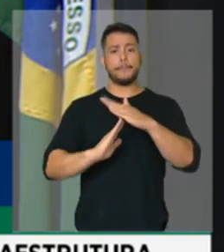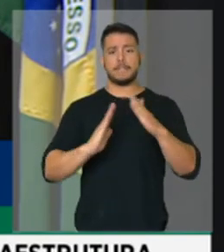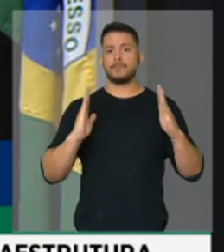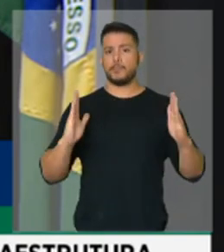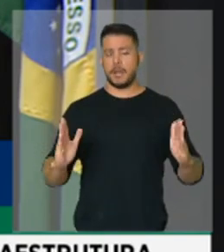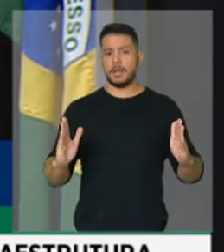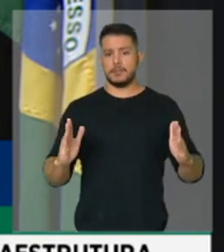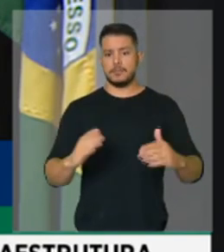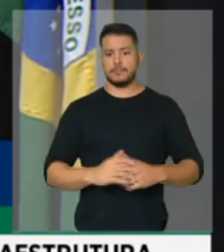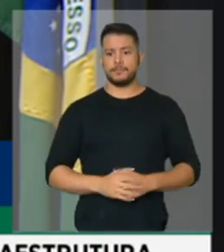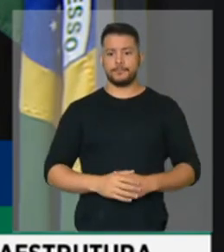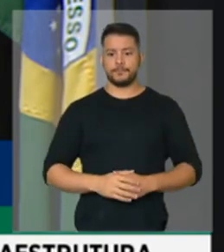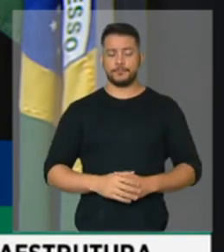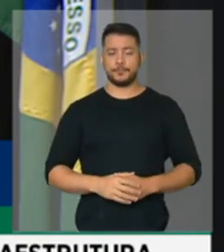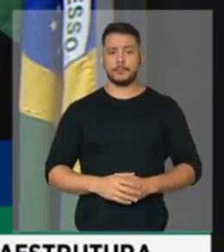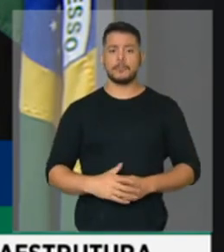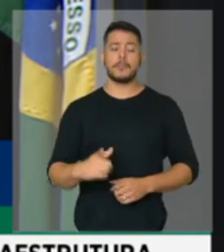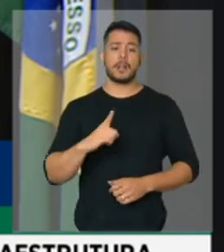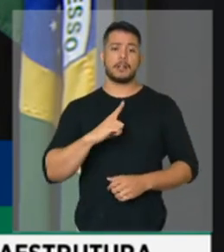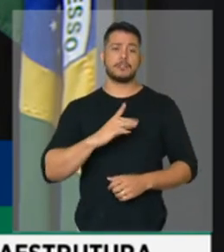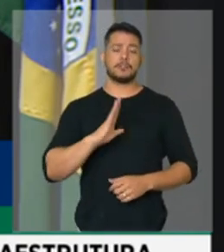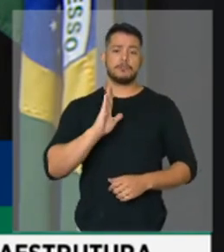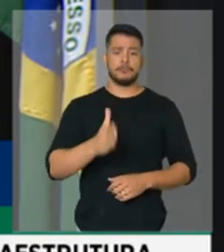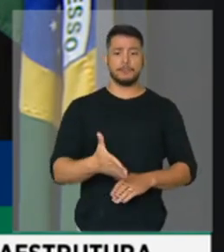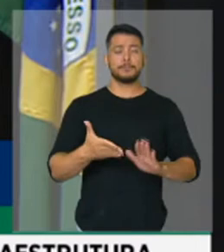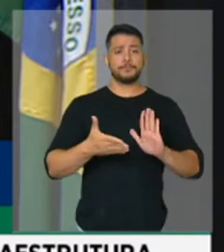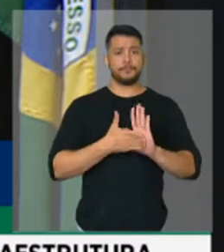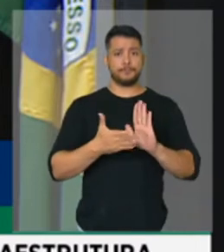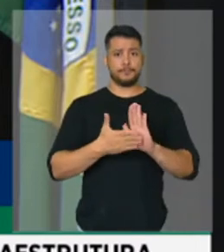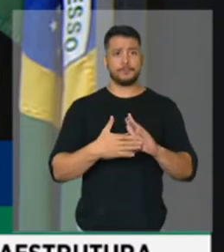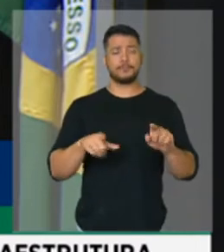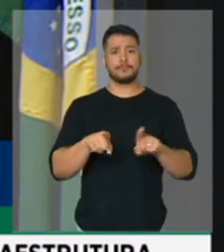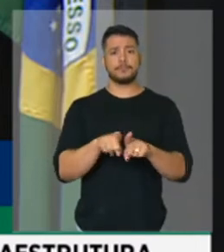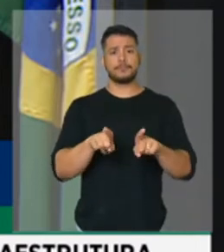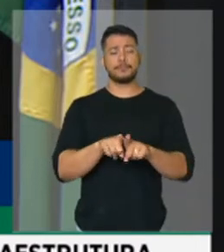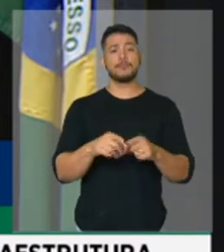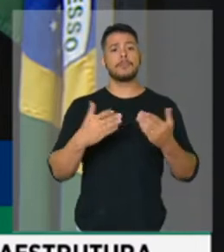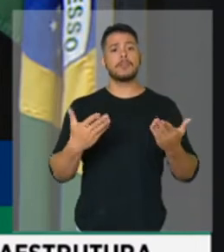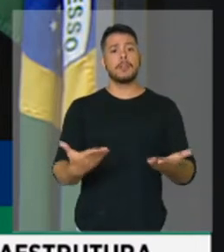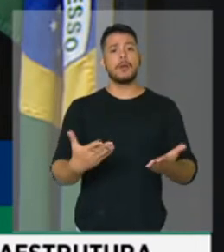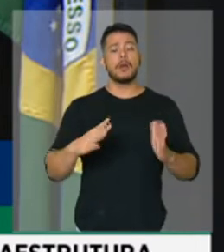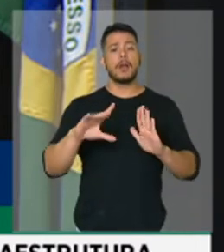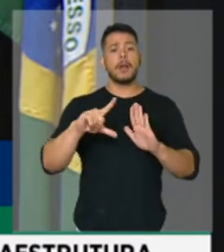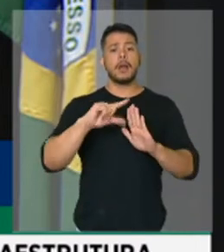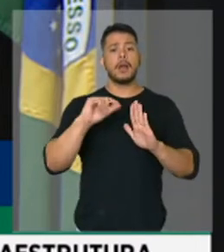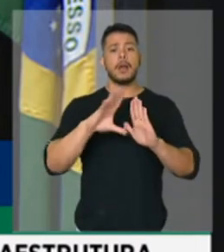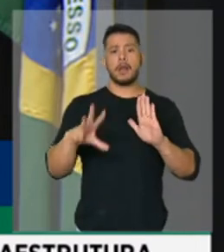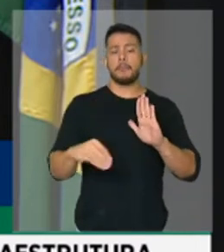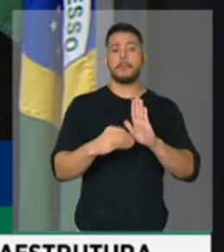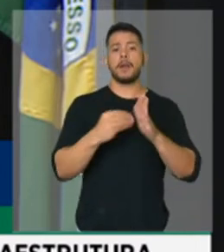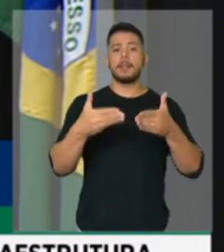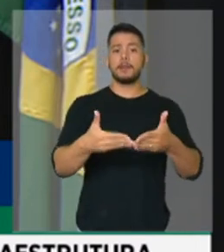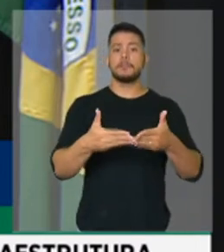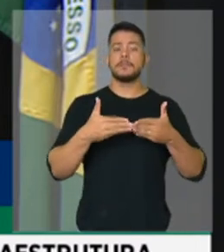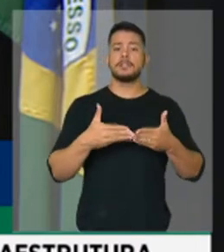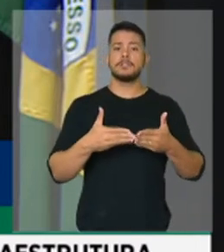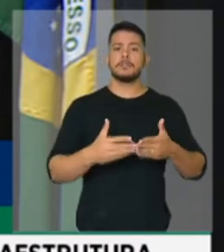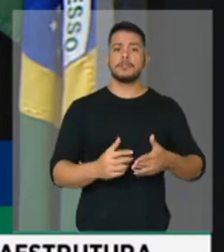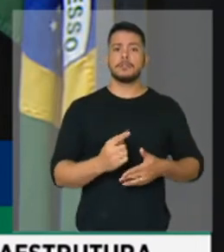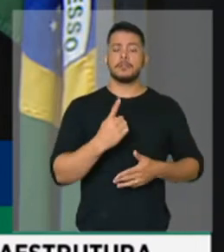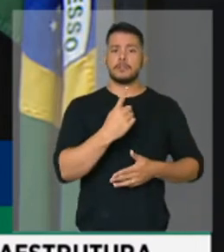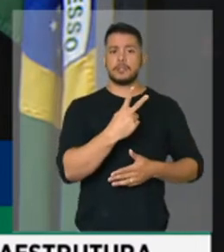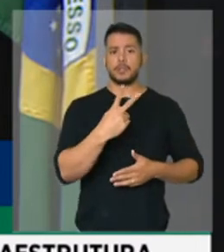sido proposto no projeto e propunha a emenda reduzi-lo para 12 meses. Nós